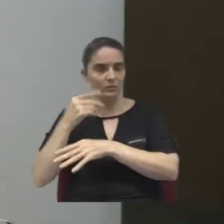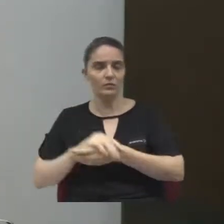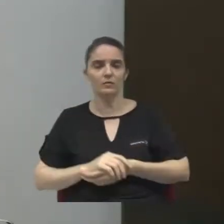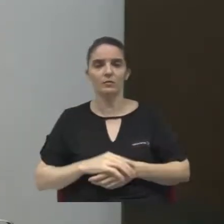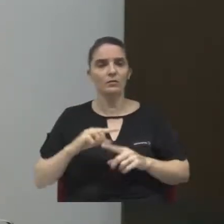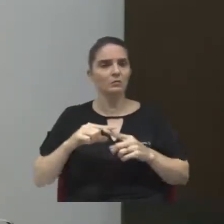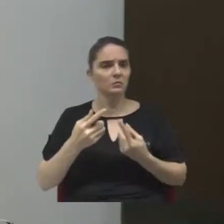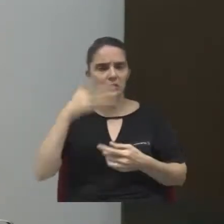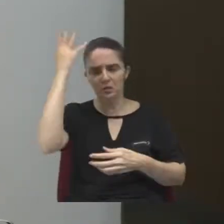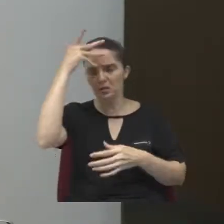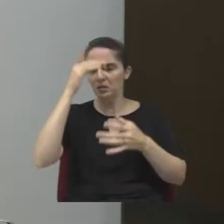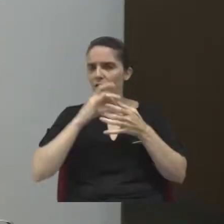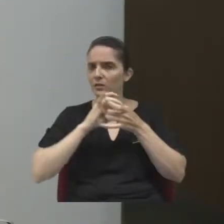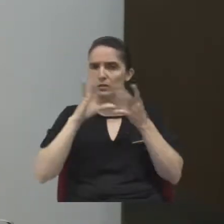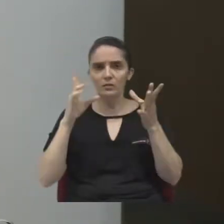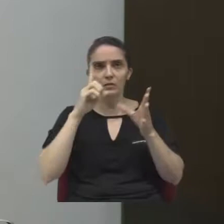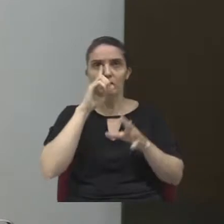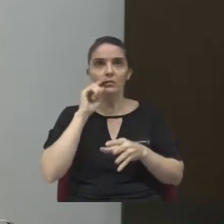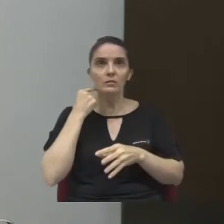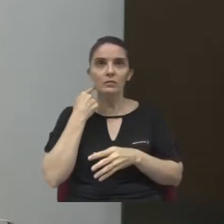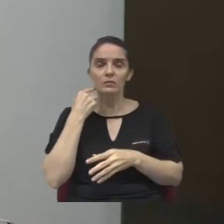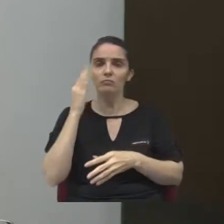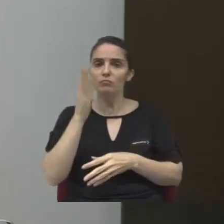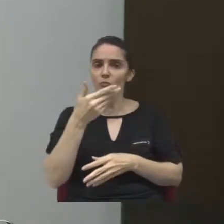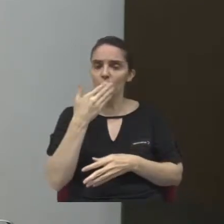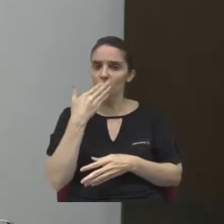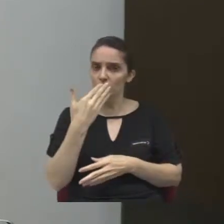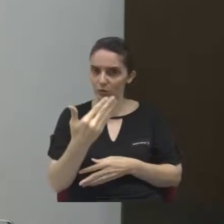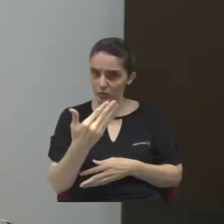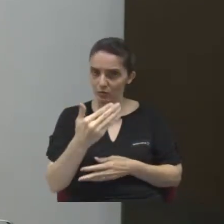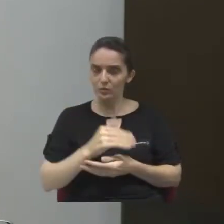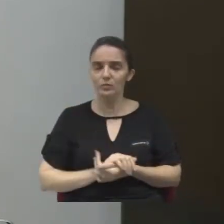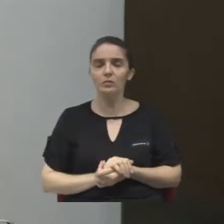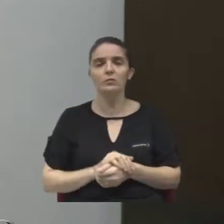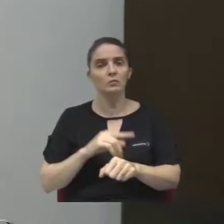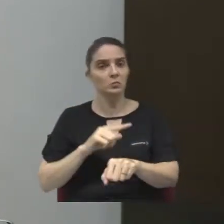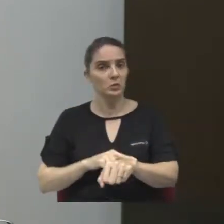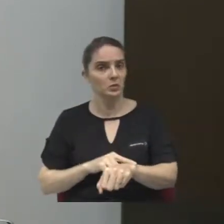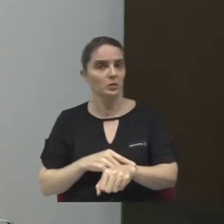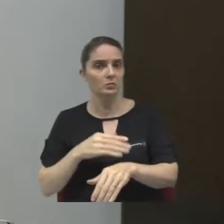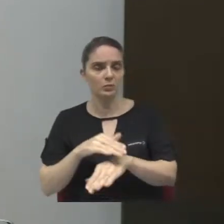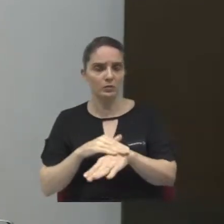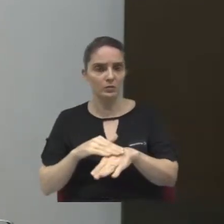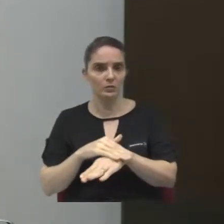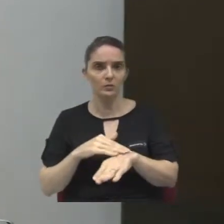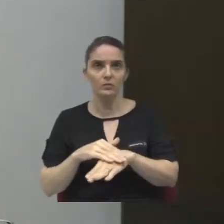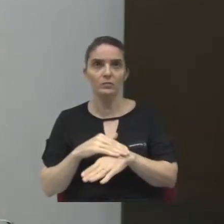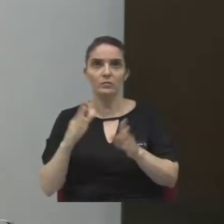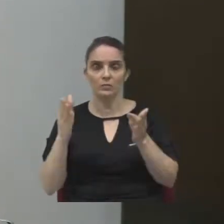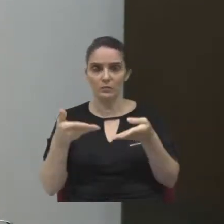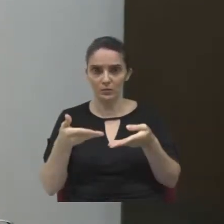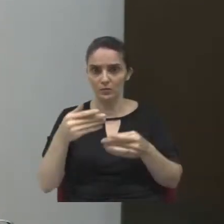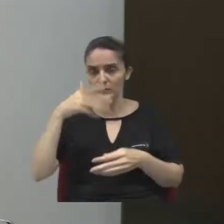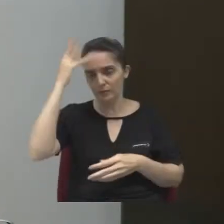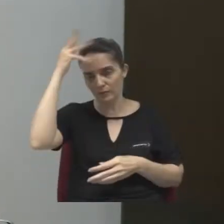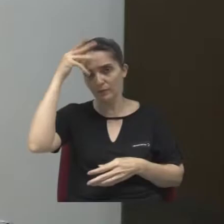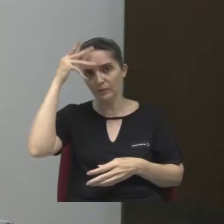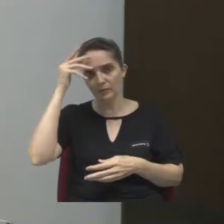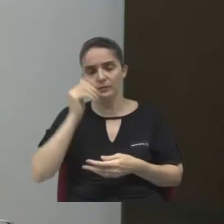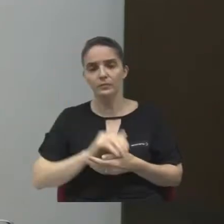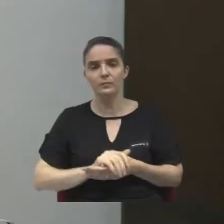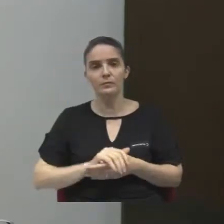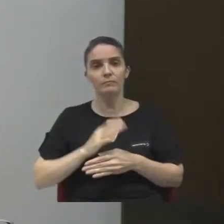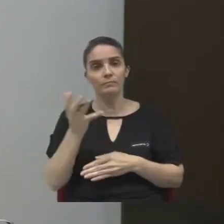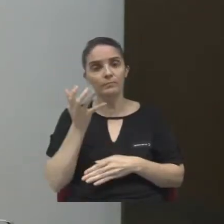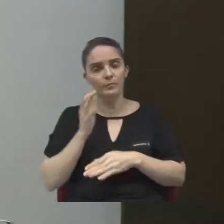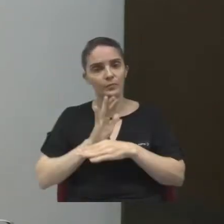todos. O vereador Newton já pediu uma colocação, um horário. passo a fazer isso em prol da